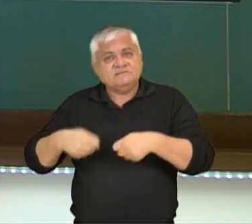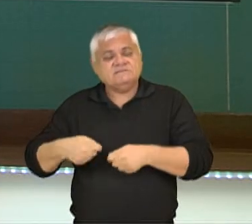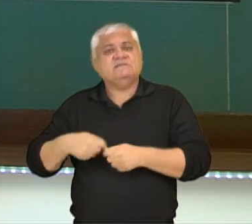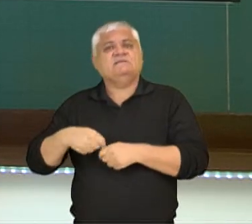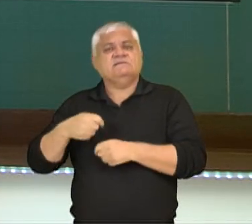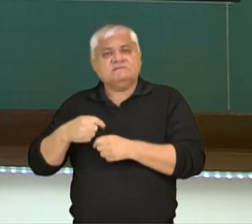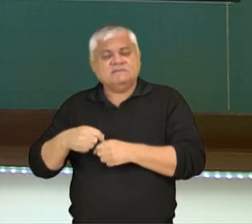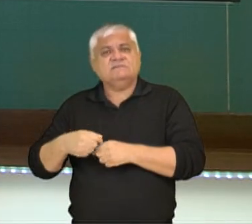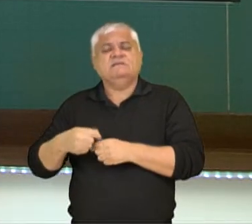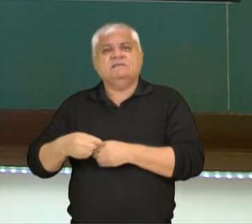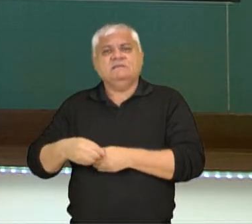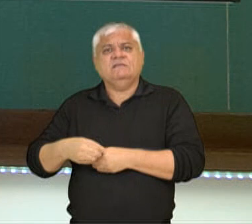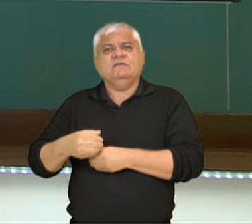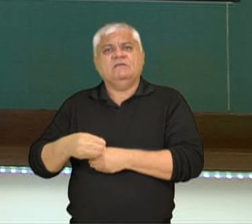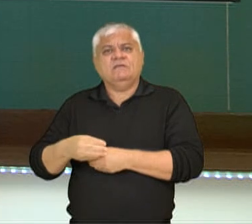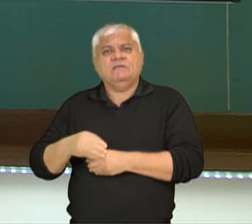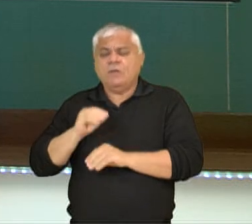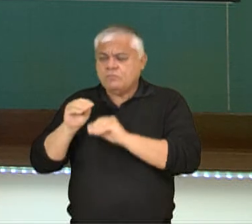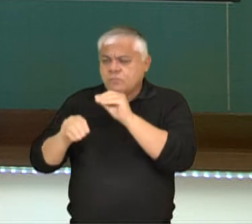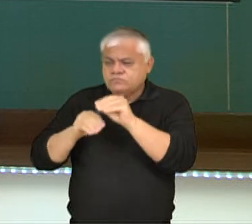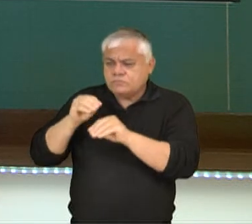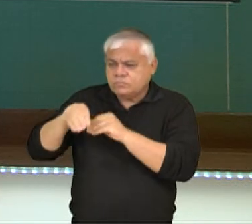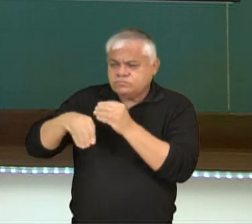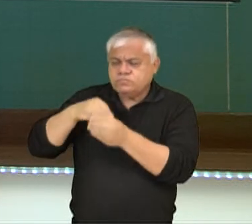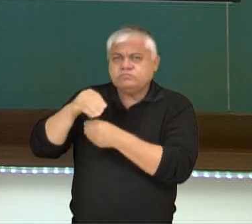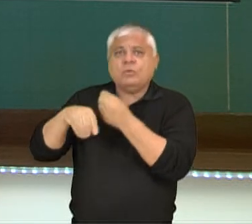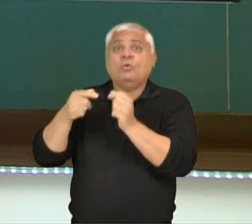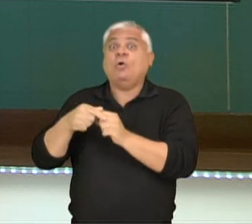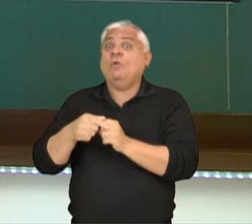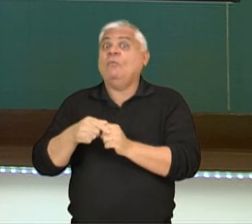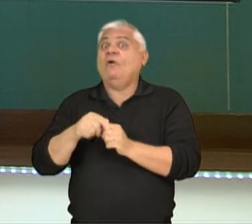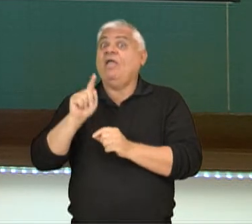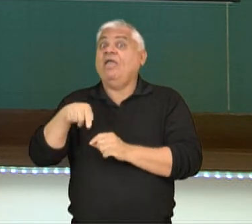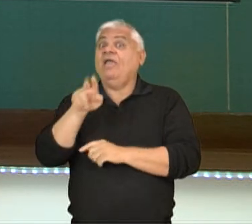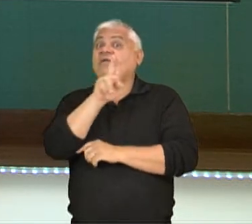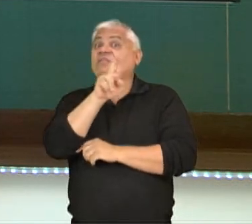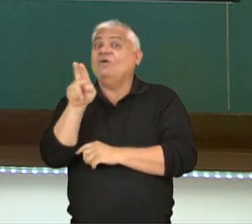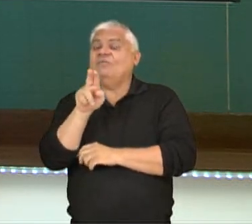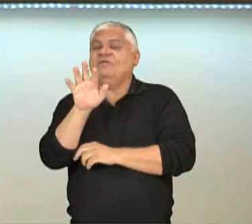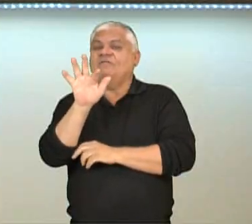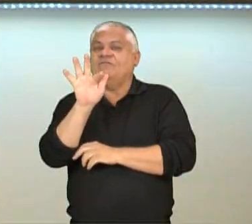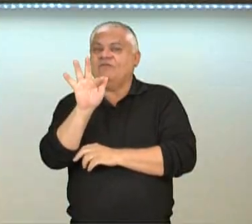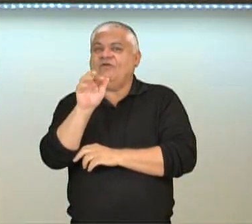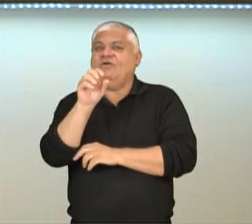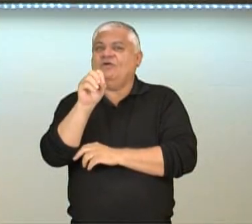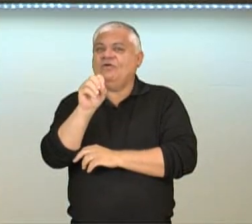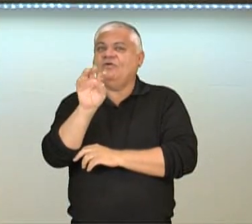se alimentar. E ela faz isso como? Através do processo que nós chamamos de